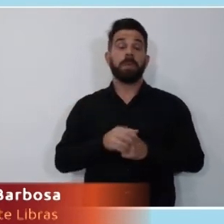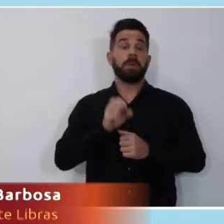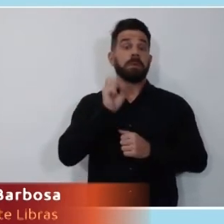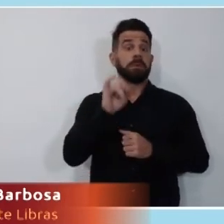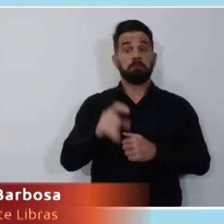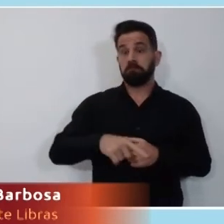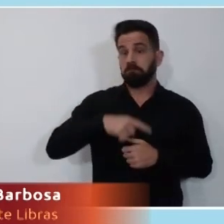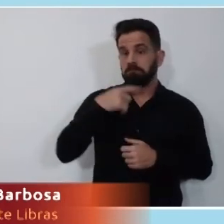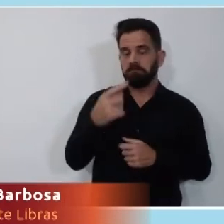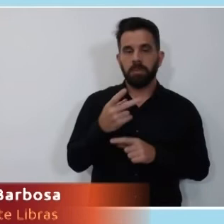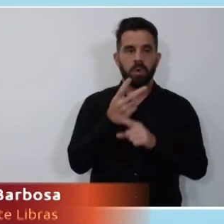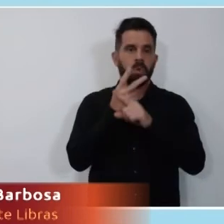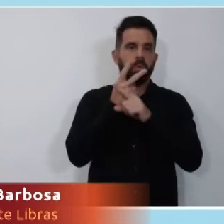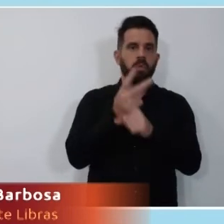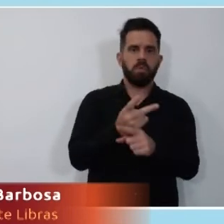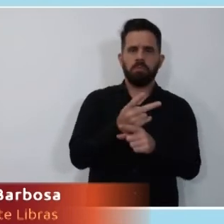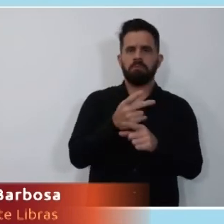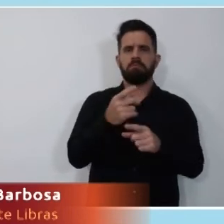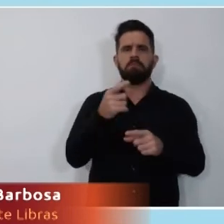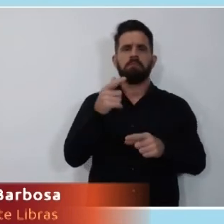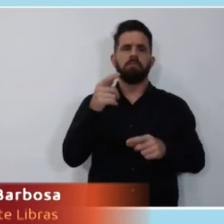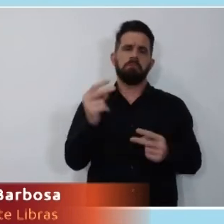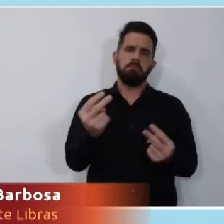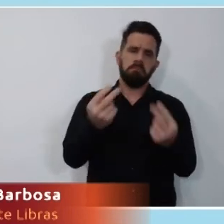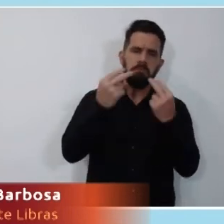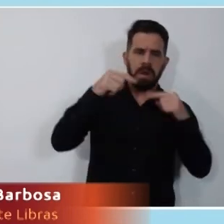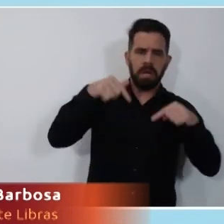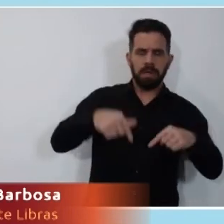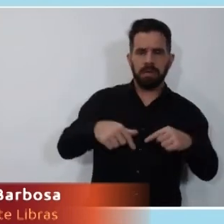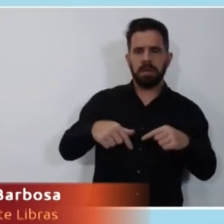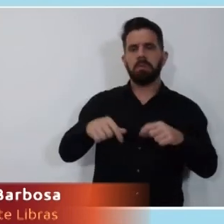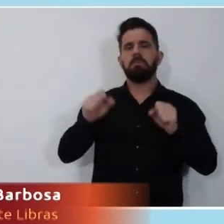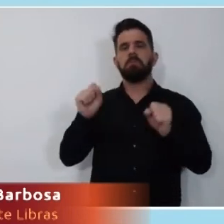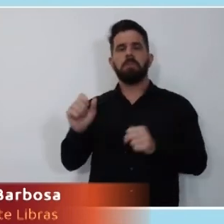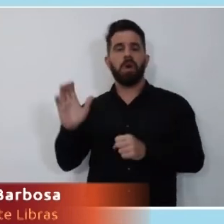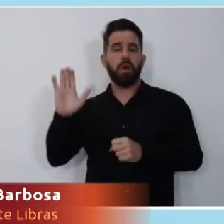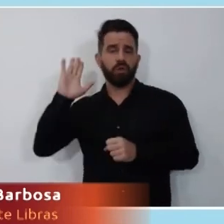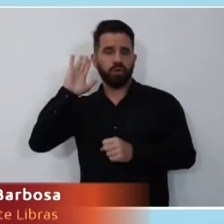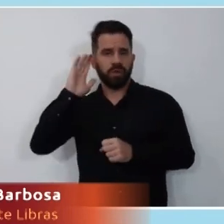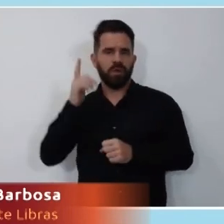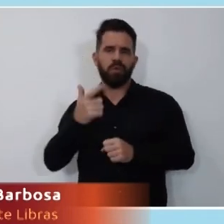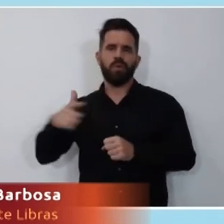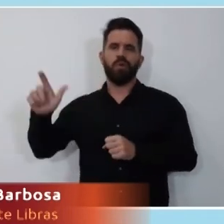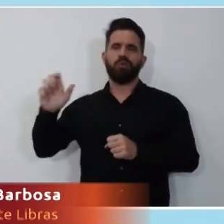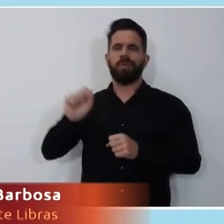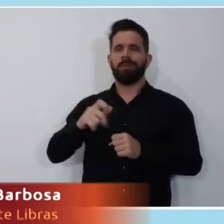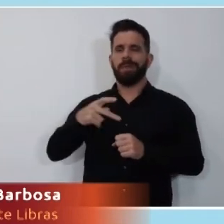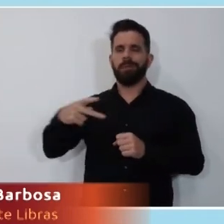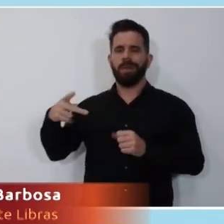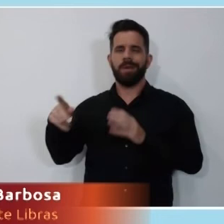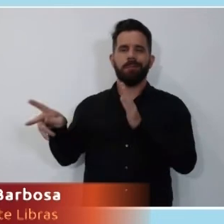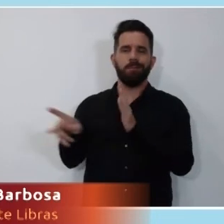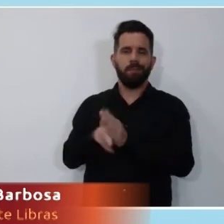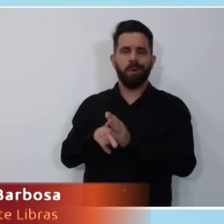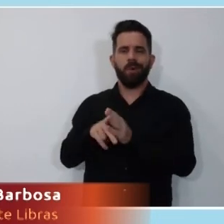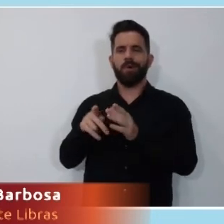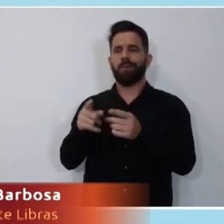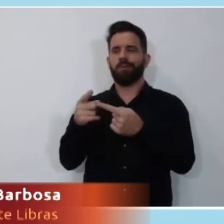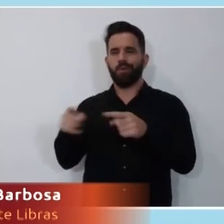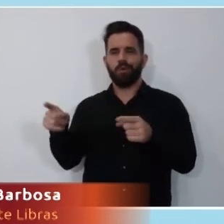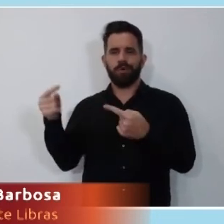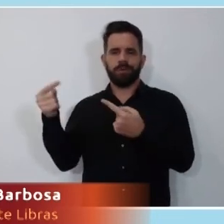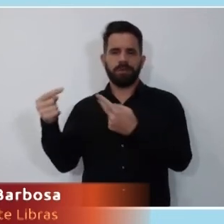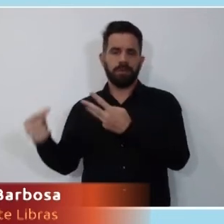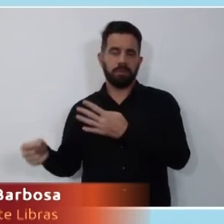Rádio Universitária no Deezer e no Spotify e escutar o programa a caminho do trabalho, da faculdade, da